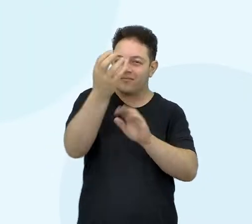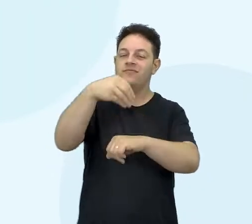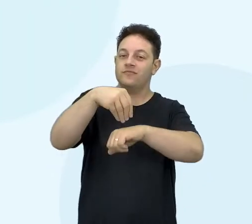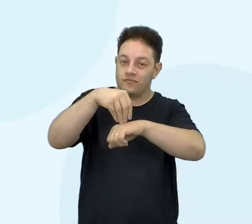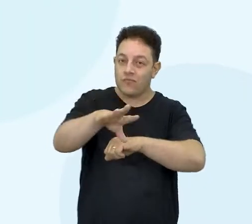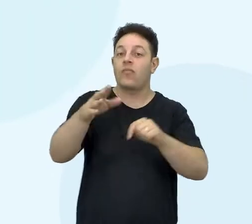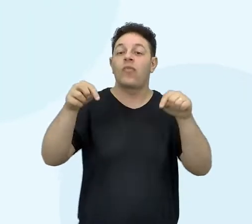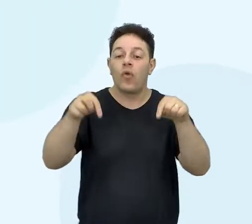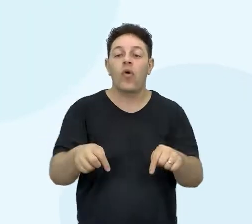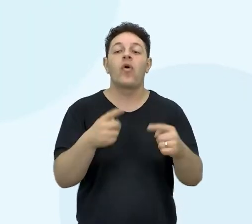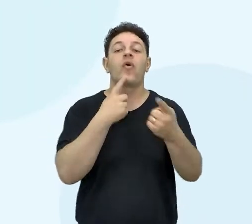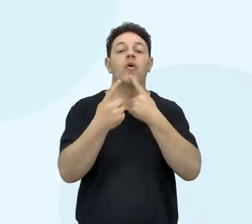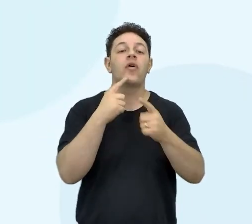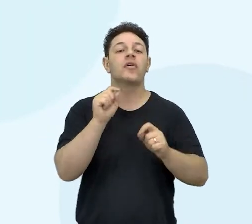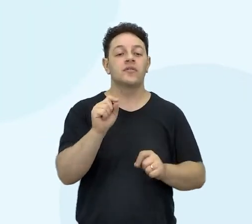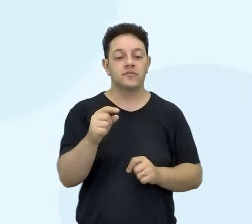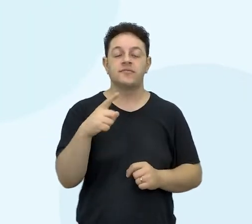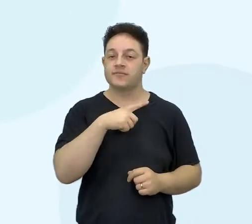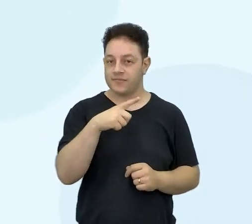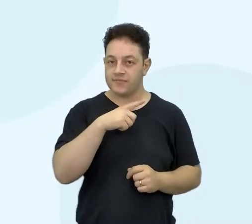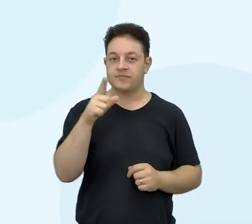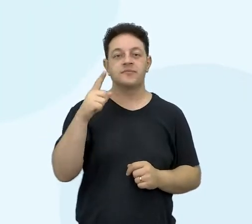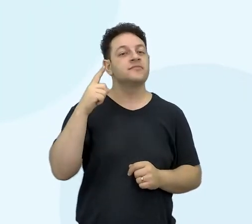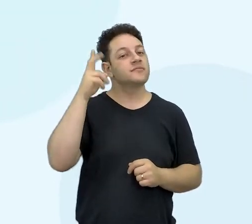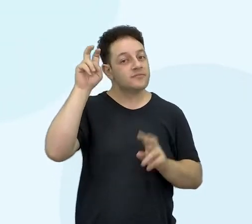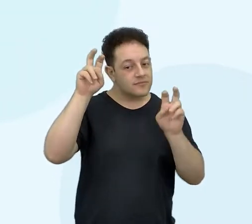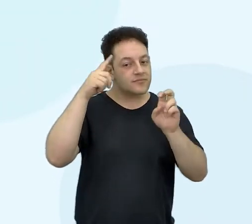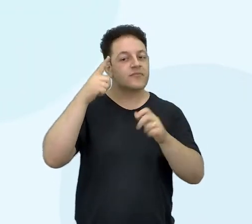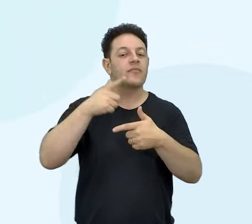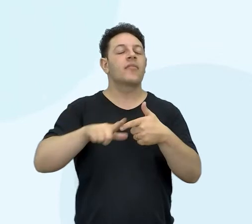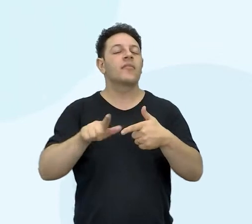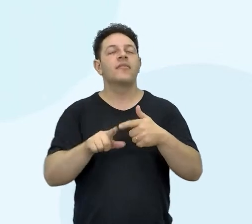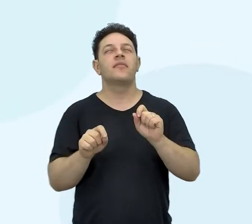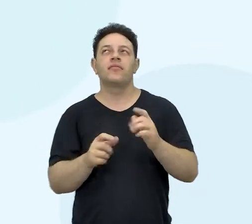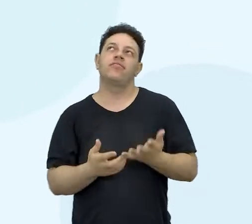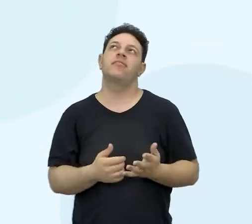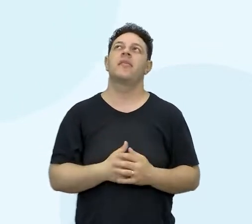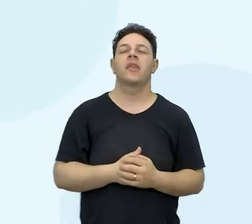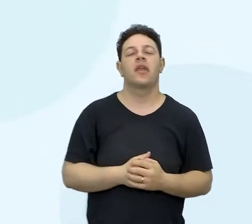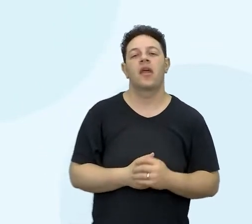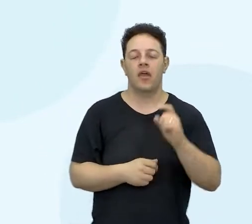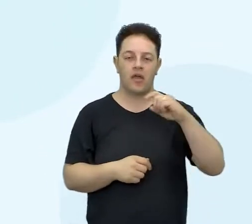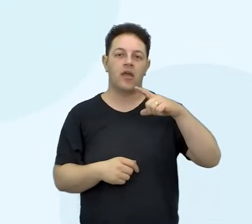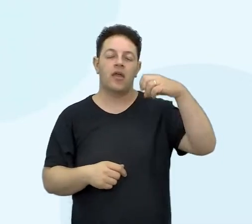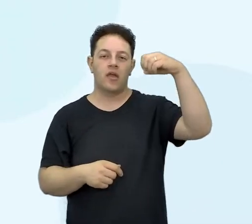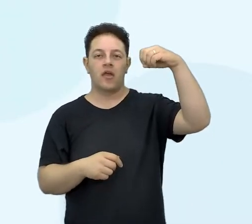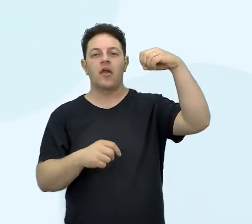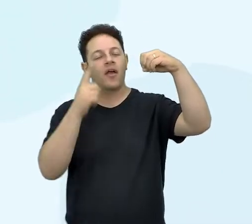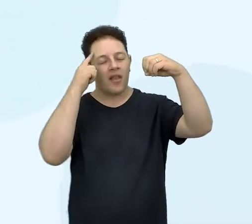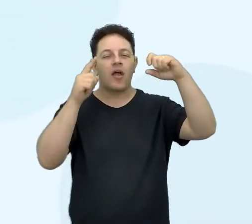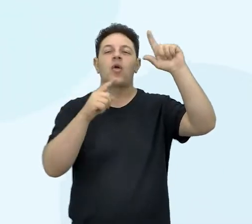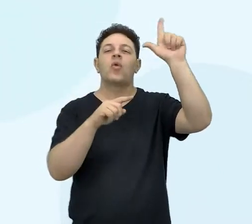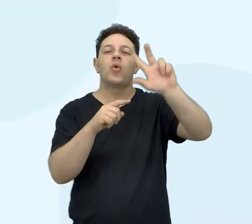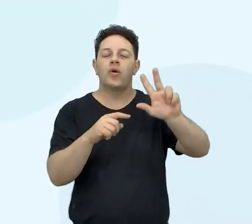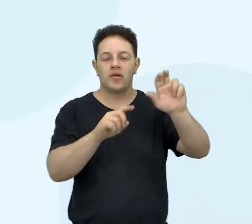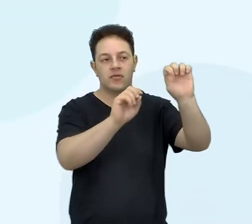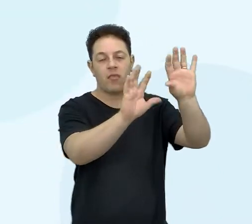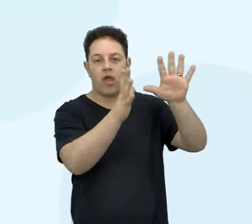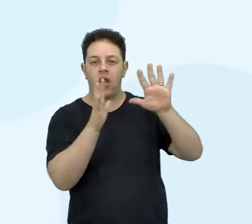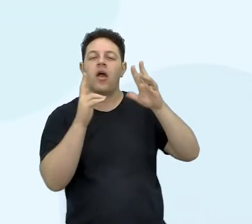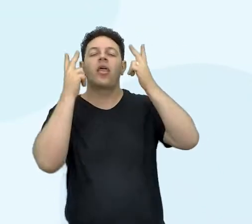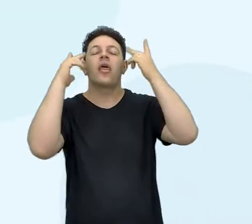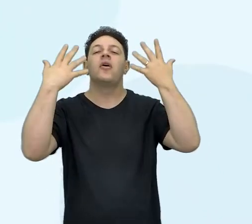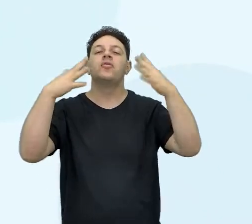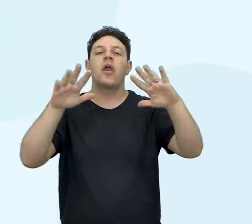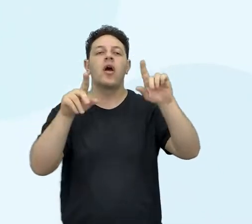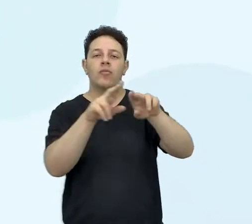conversa de hoje, aí a gente tem aquela problemática que envolve a iluminação natural proveniente